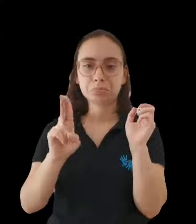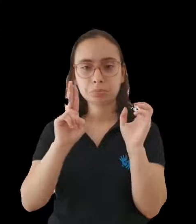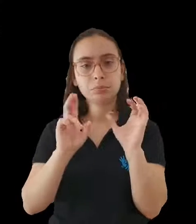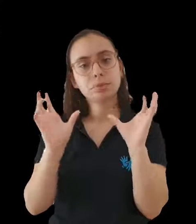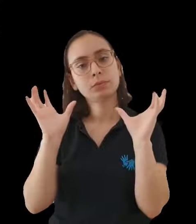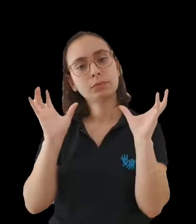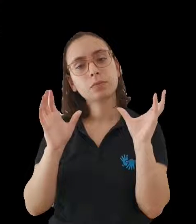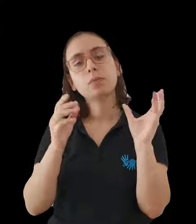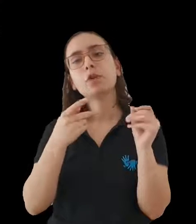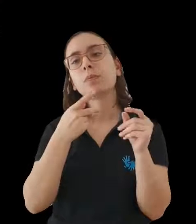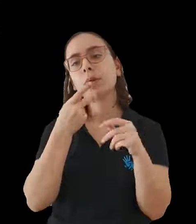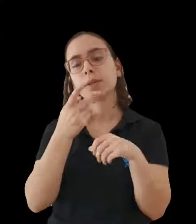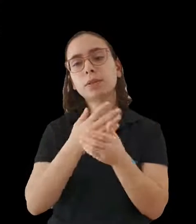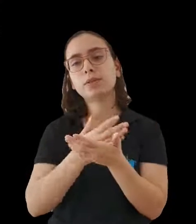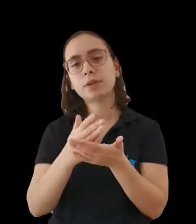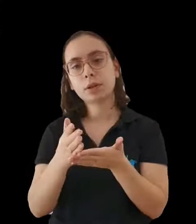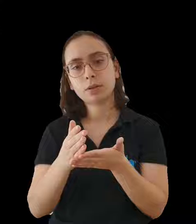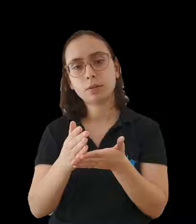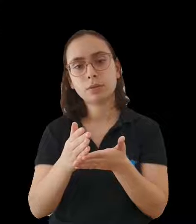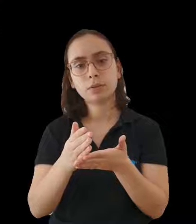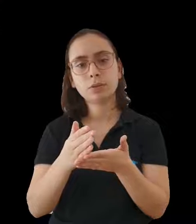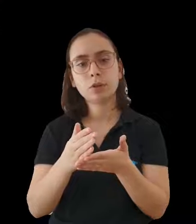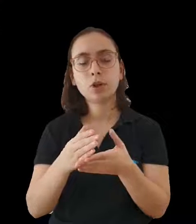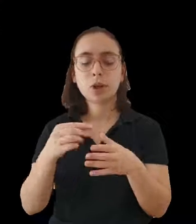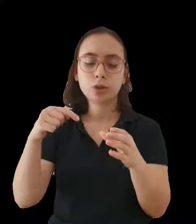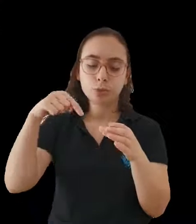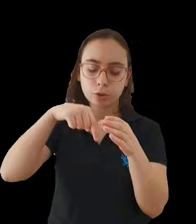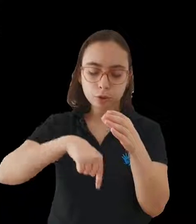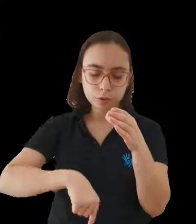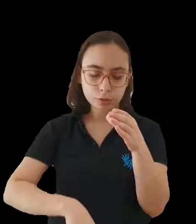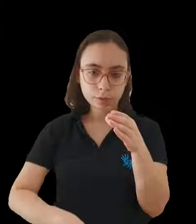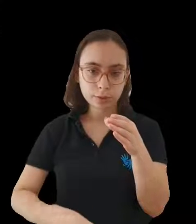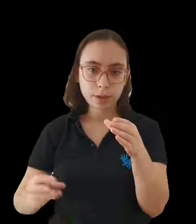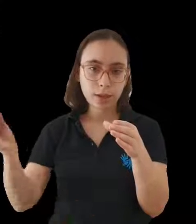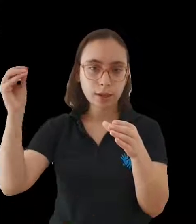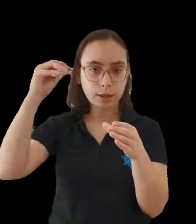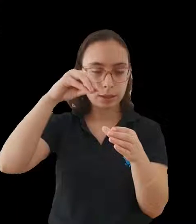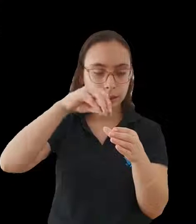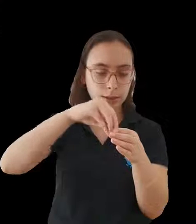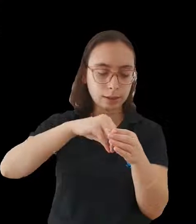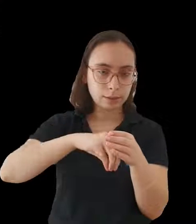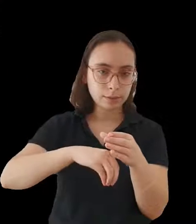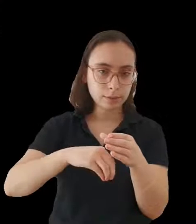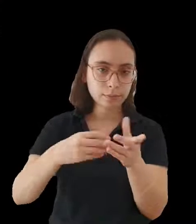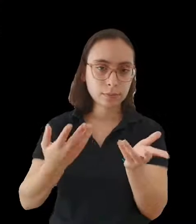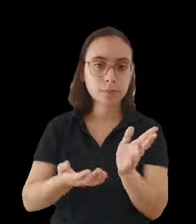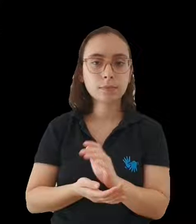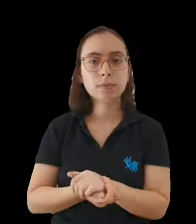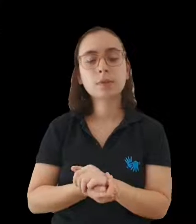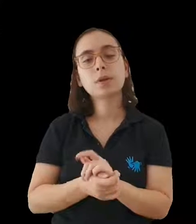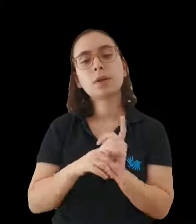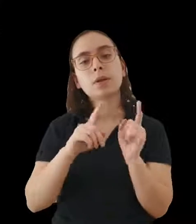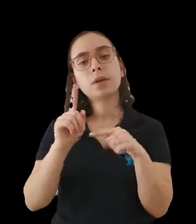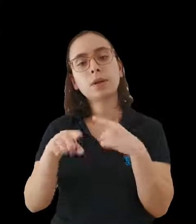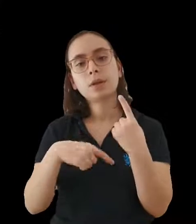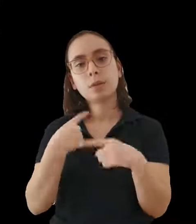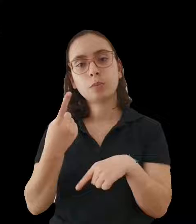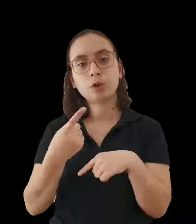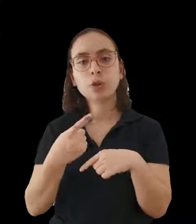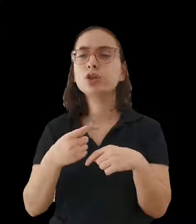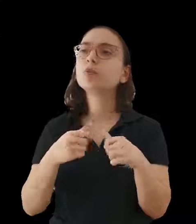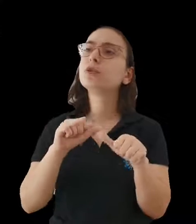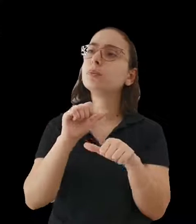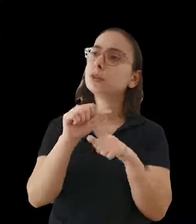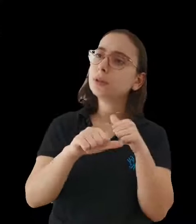fala, a gente pode usar o poço, para a bolinha cair no poço, e a gente depois, quando a gente for trocando